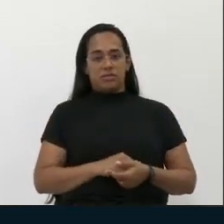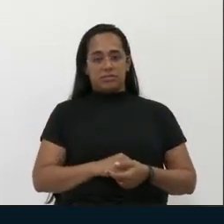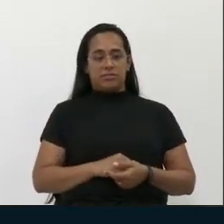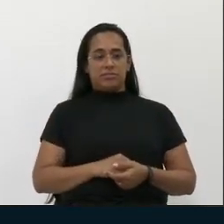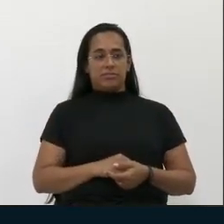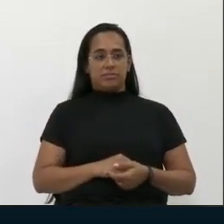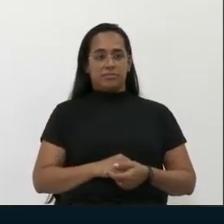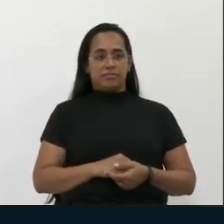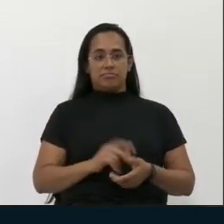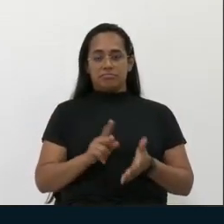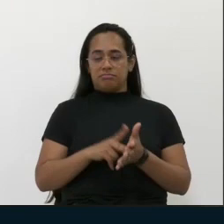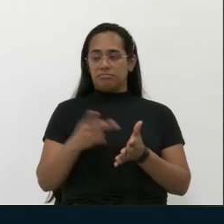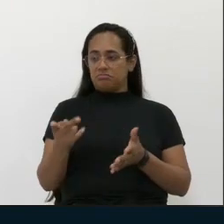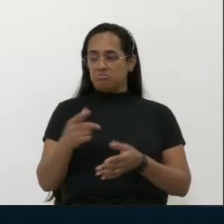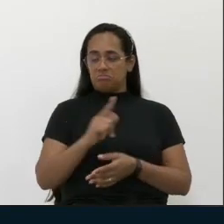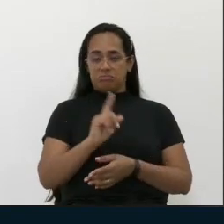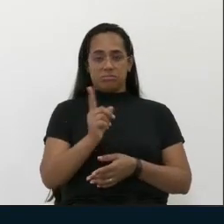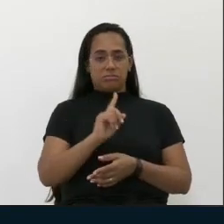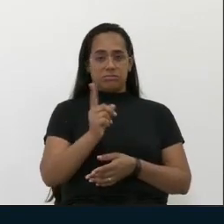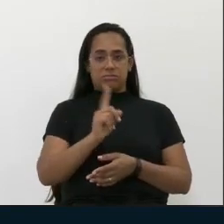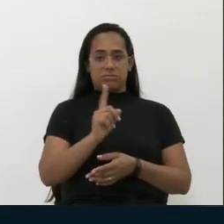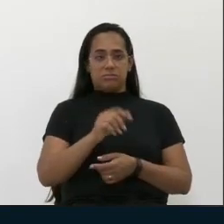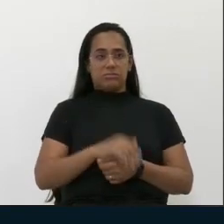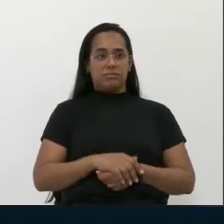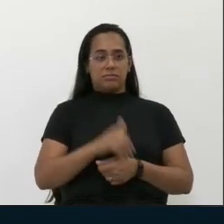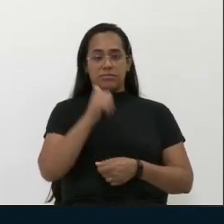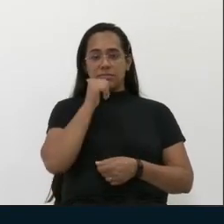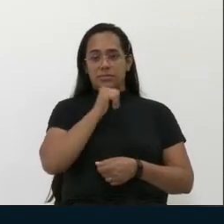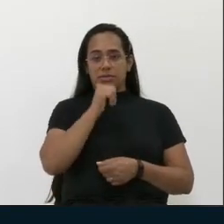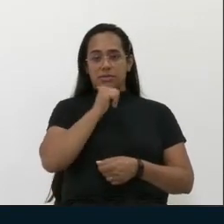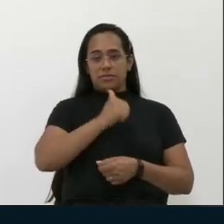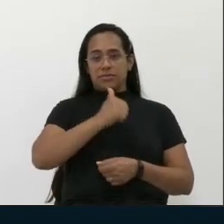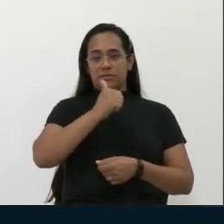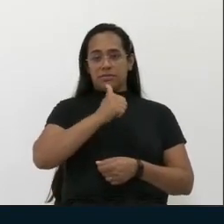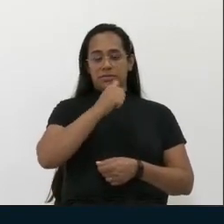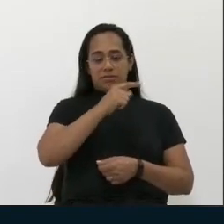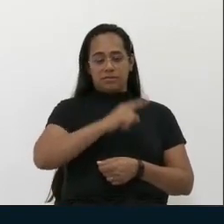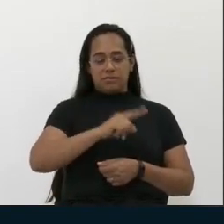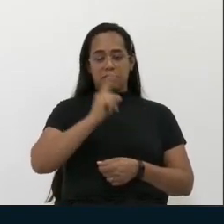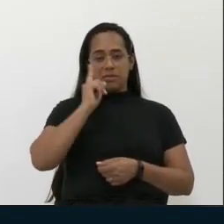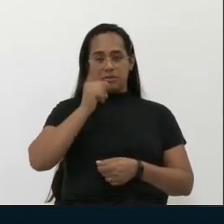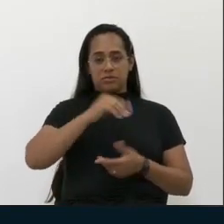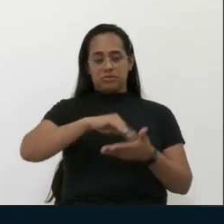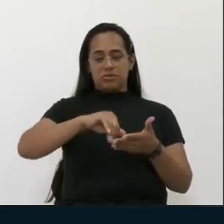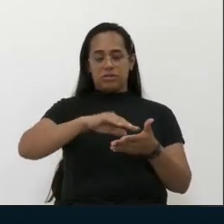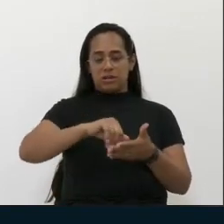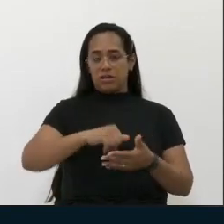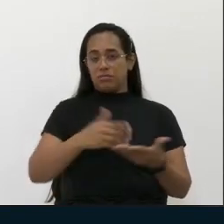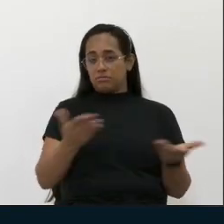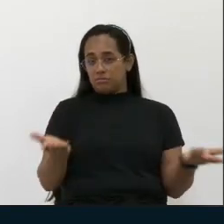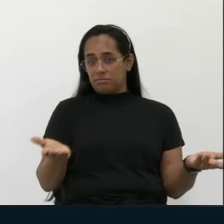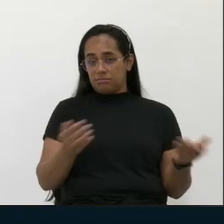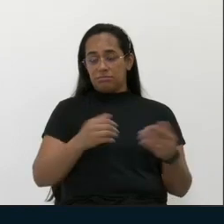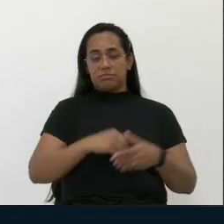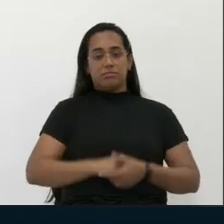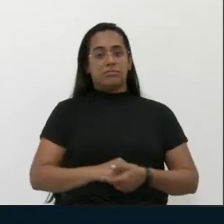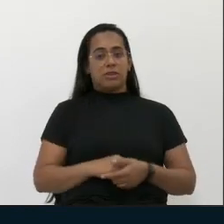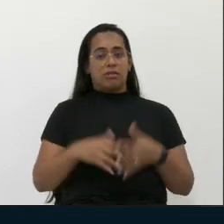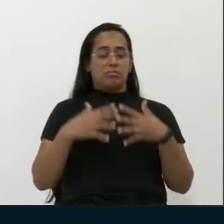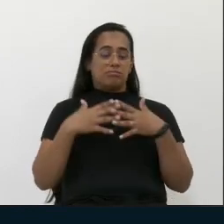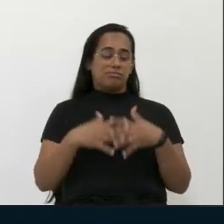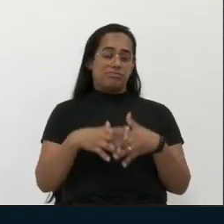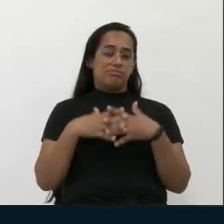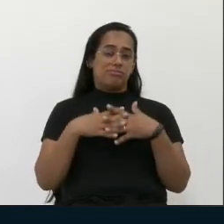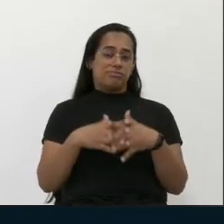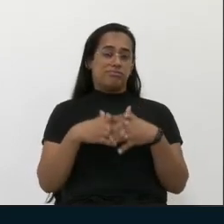E não se sabe onde se colocou. As joias que vieram, a mesma coisa. É a confusão. para levar vantagem. Se cria